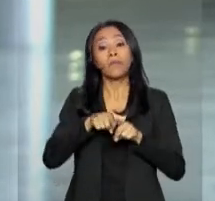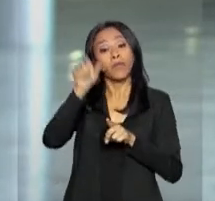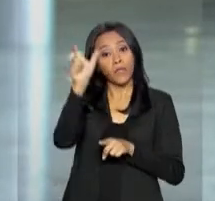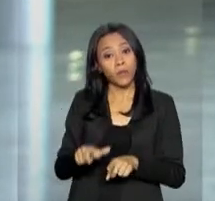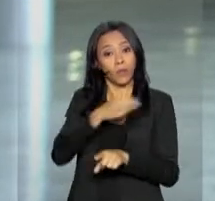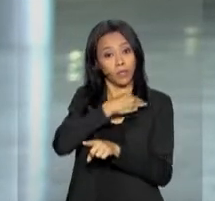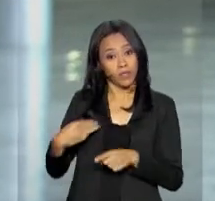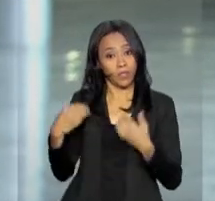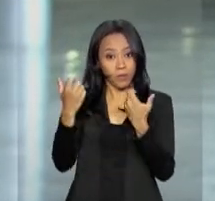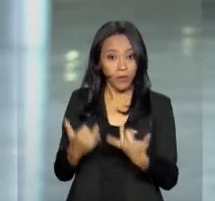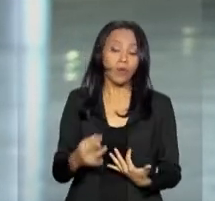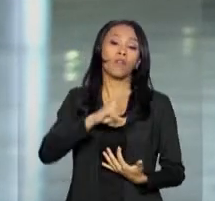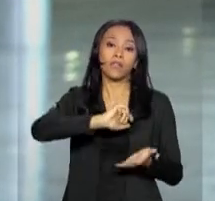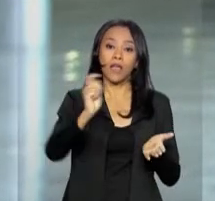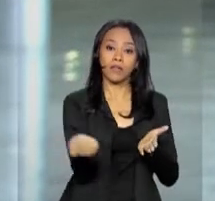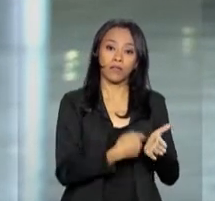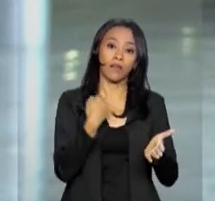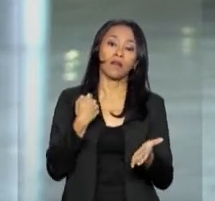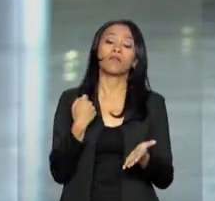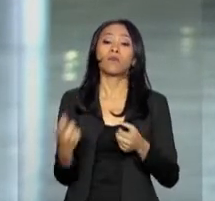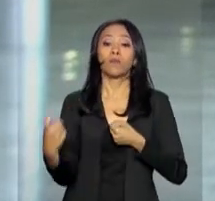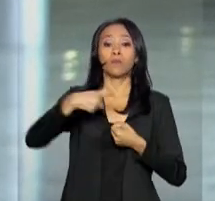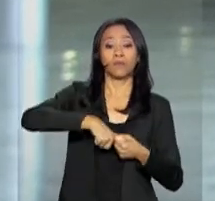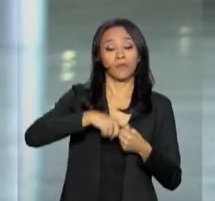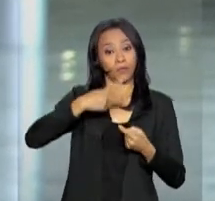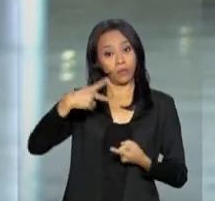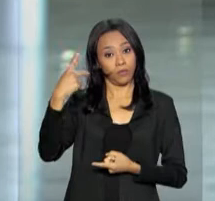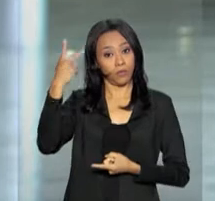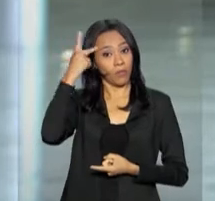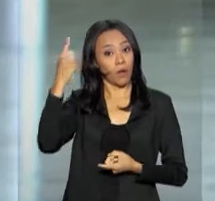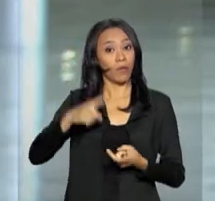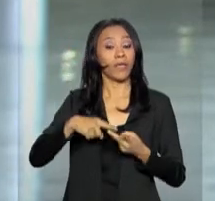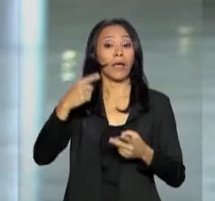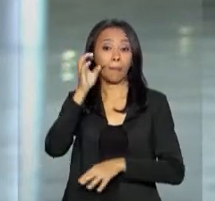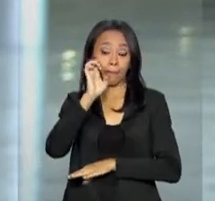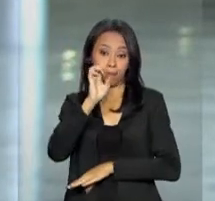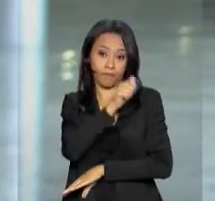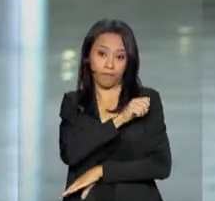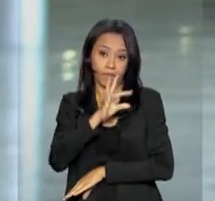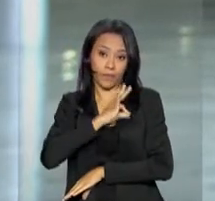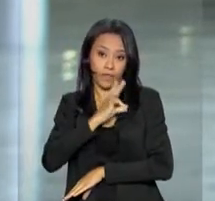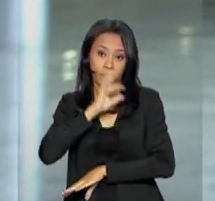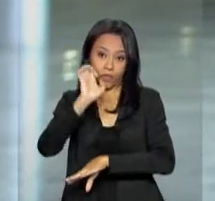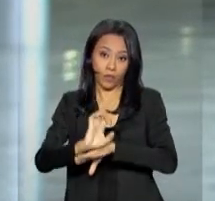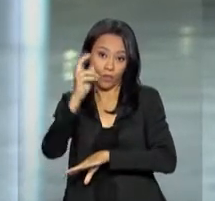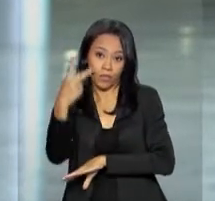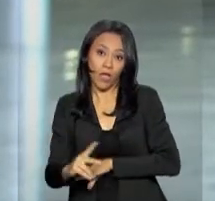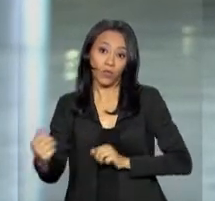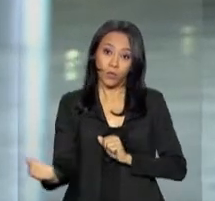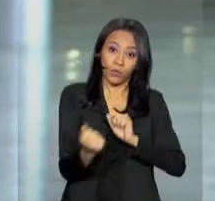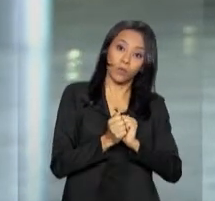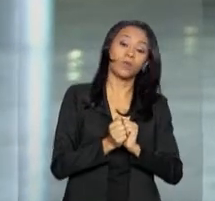ser assinado um convênio com o Estado de São Paulo para que a Polícia Rodoviária Estadual possa fiscalizar, junto com a